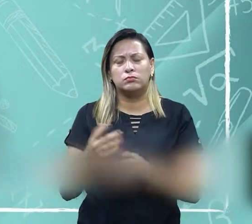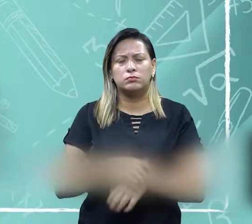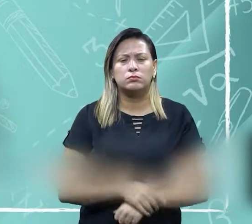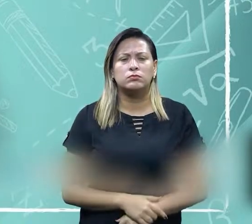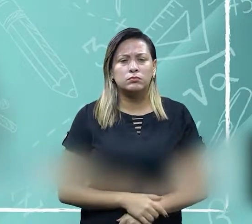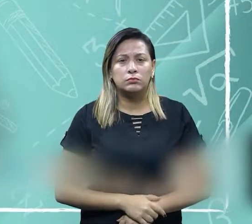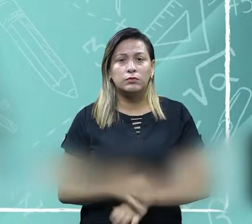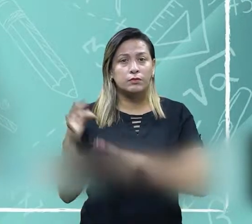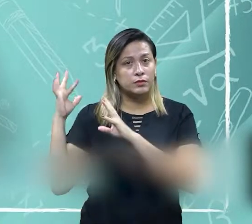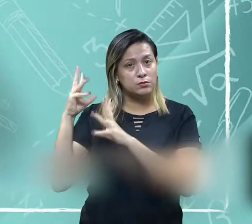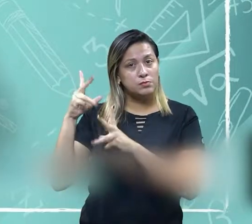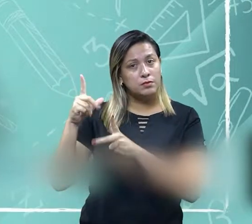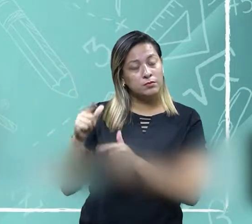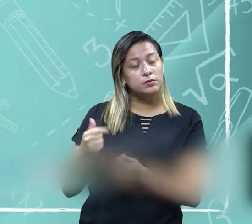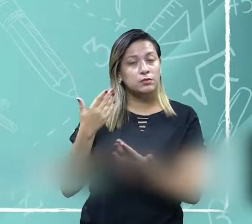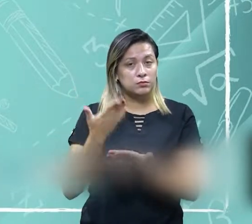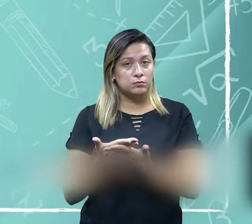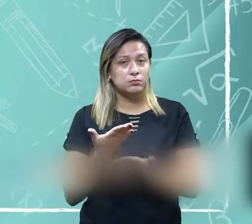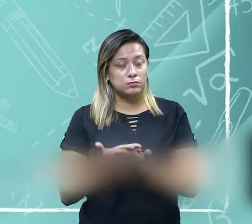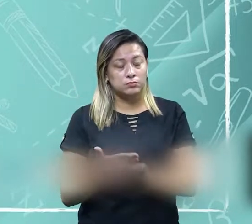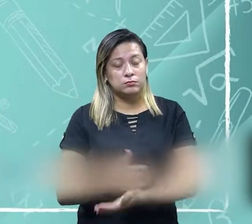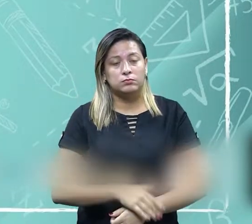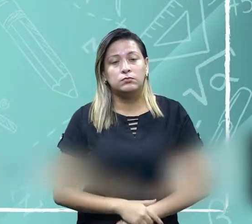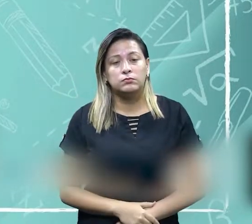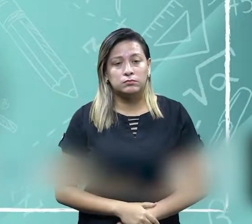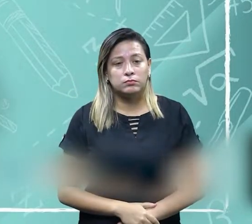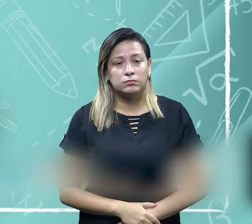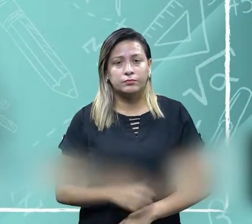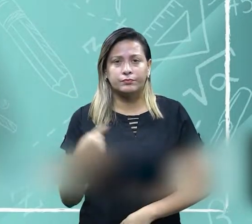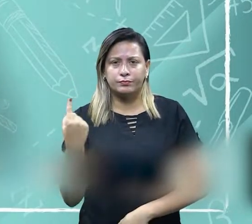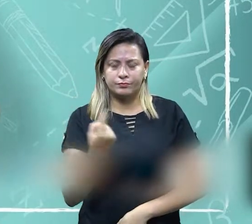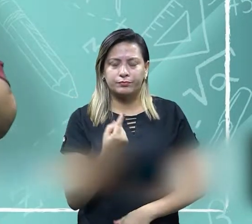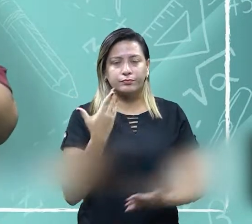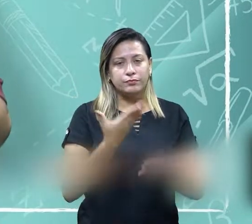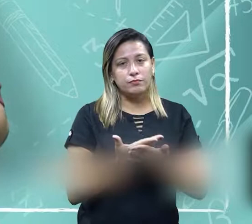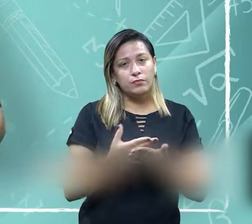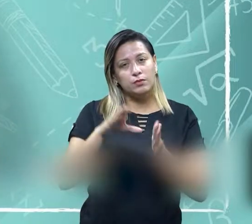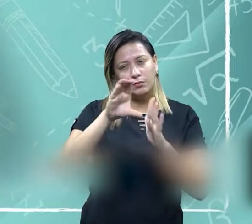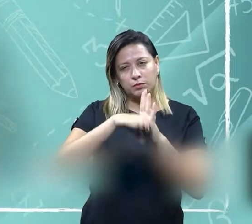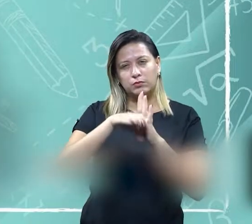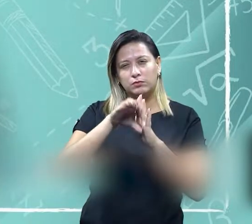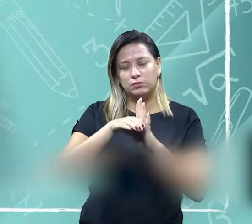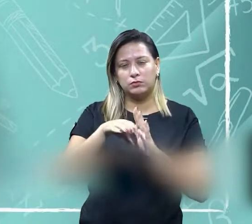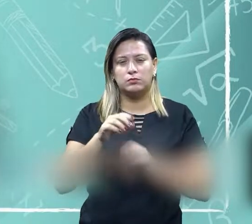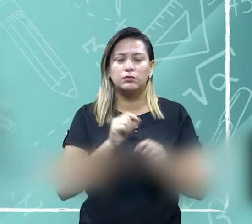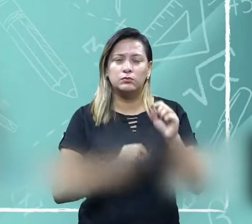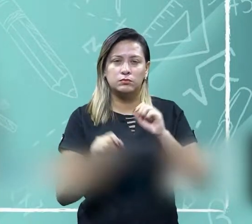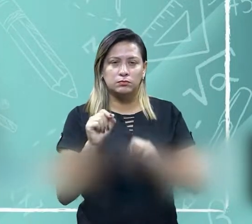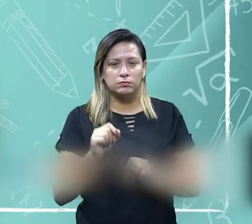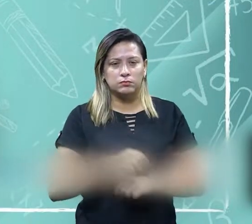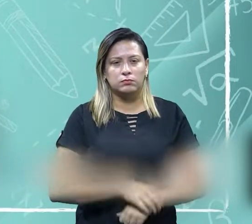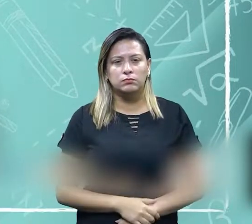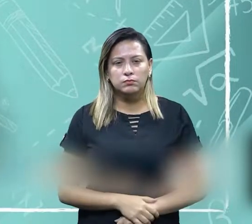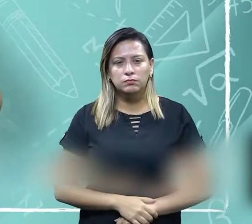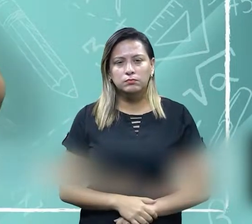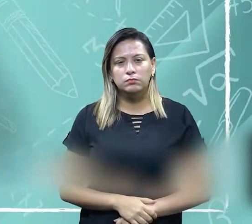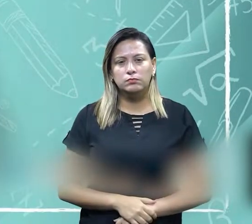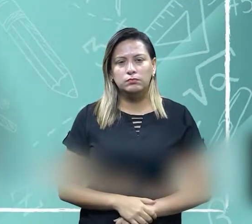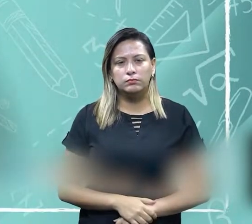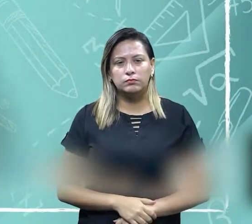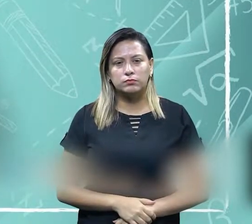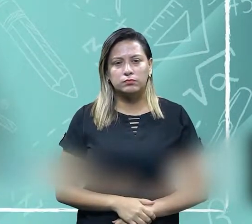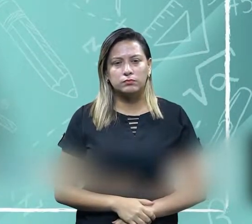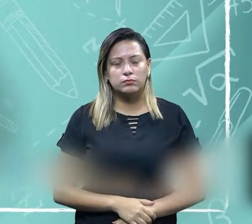aulas anteriores. Nós falamos sobre o conceito inicial de o que é importação, o que